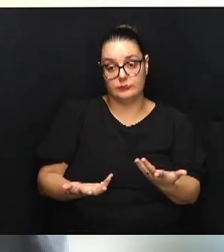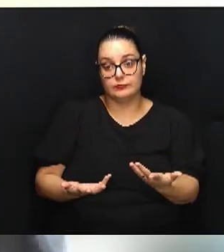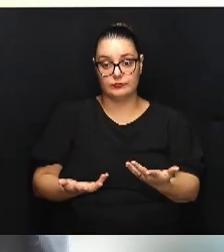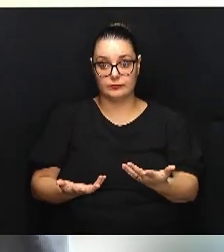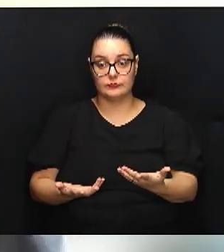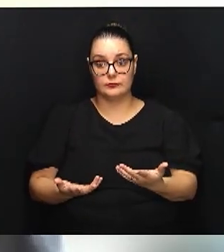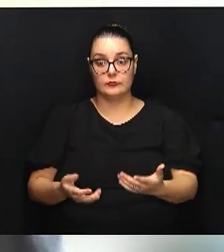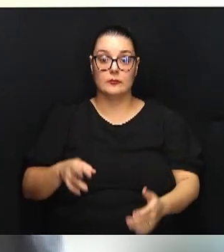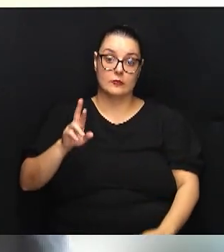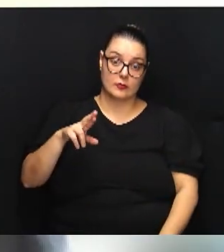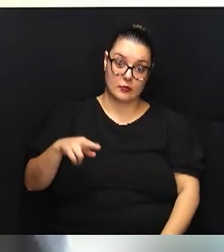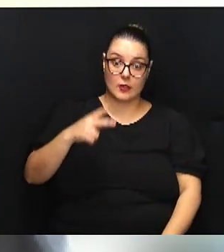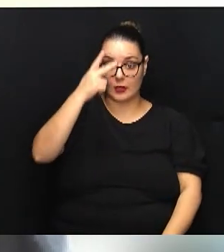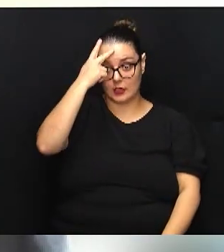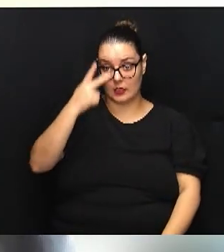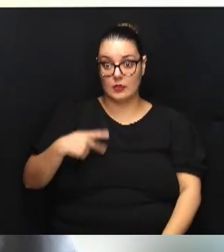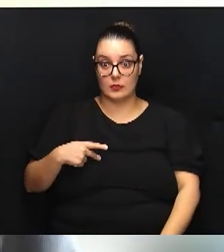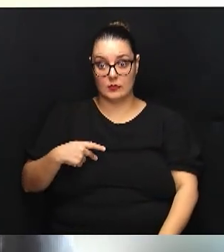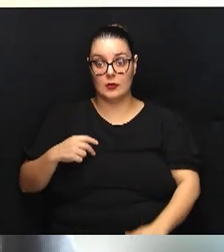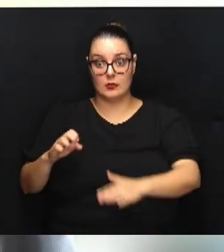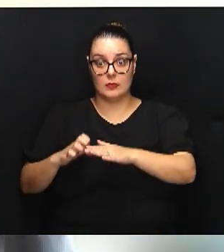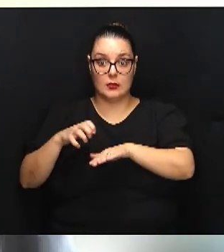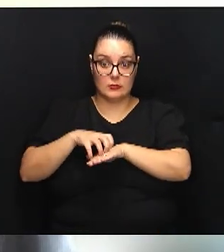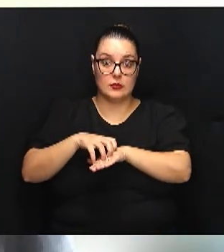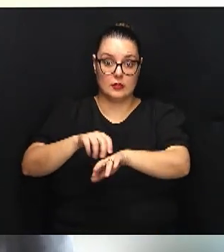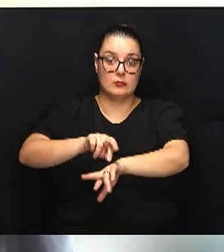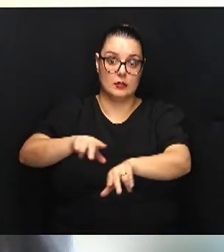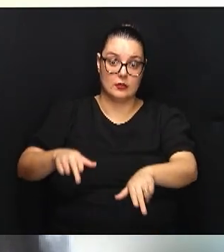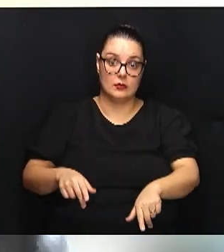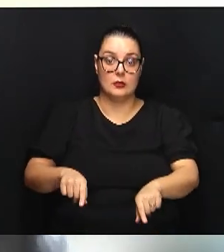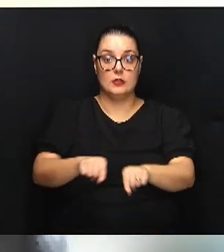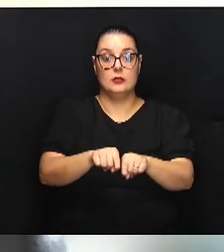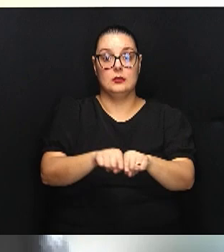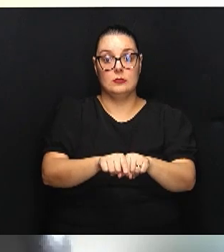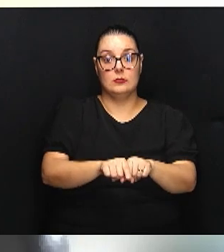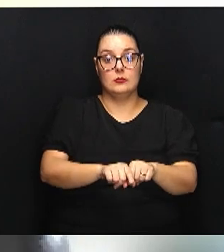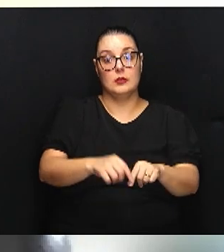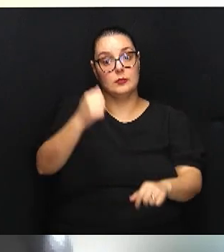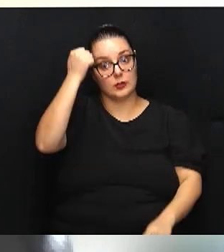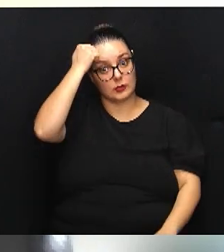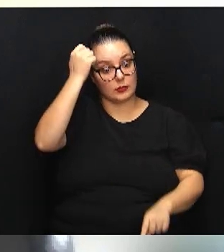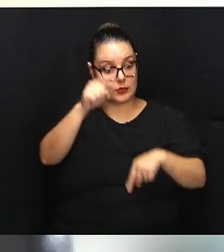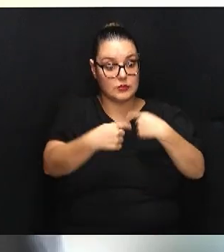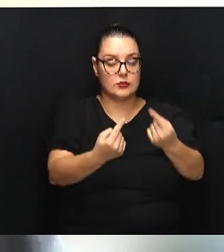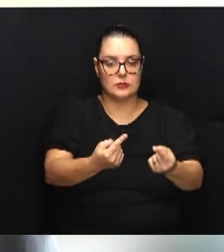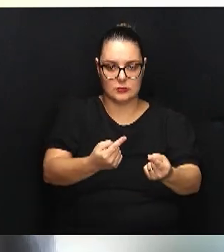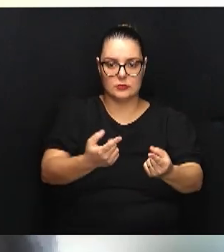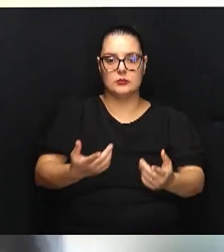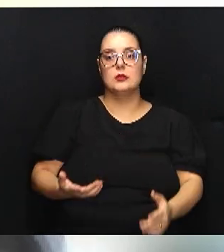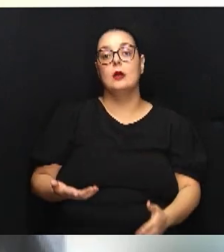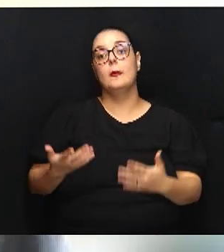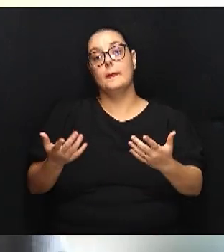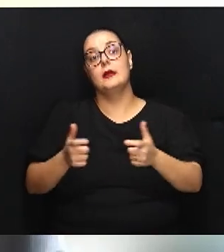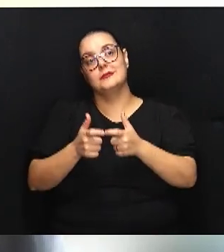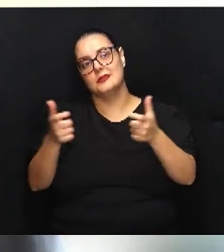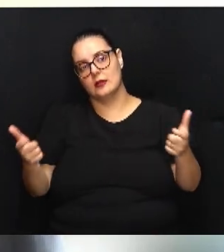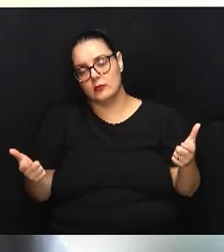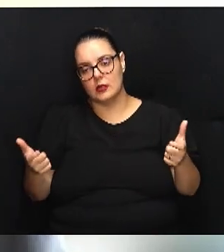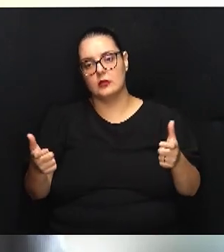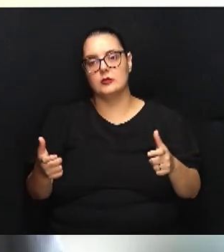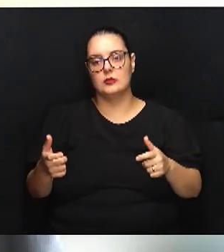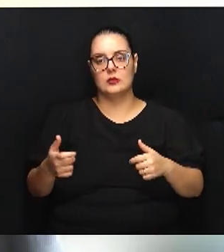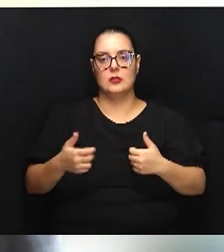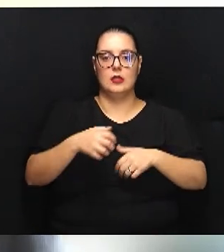acontecer um acidente ou outro, tanto por razões da própria transportadora, mas também por fato de terceiros. Mas na grande maioria